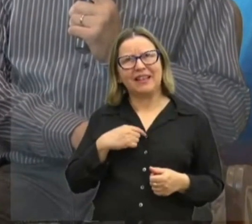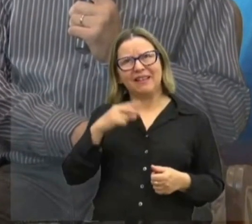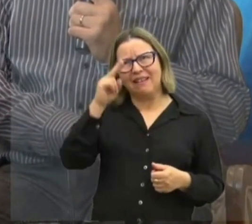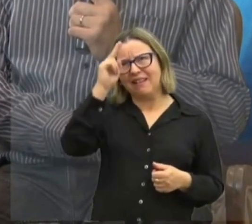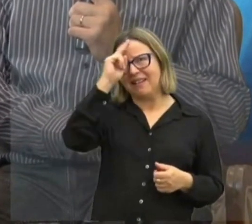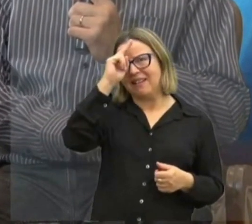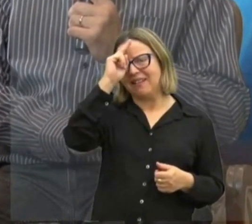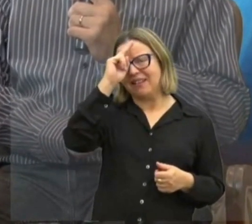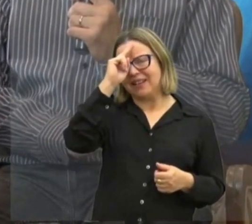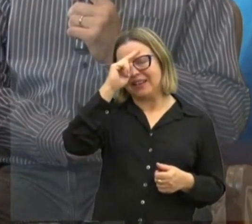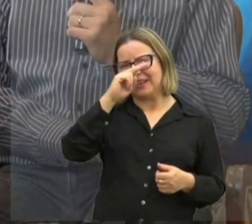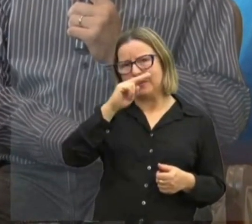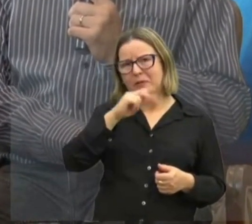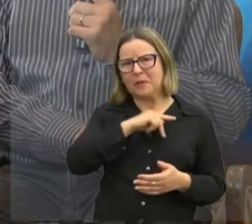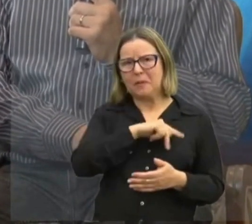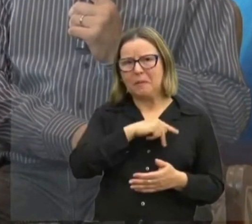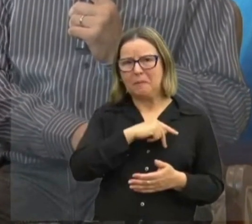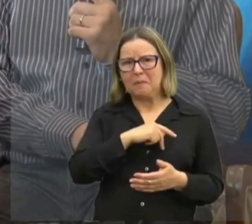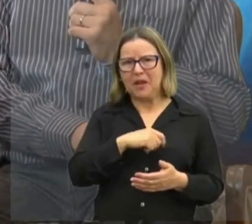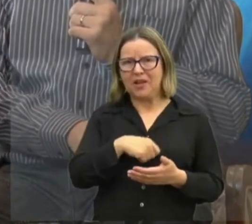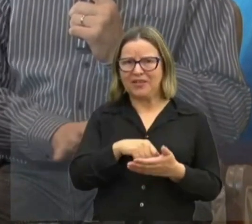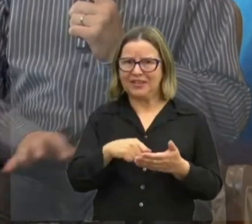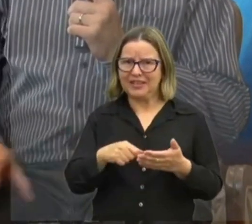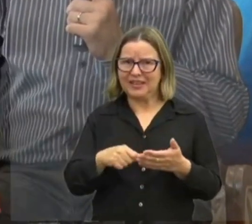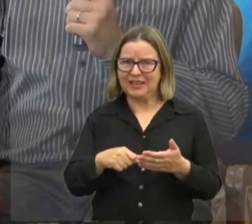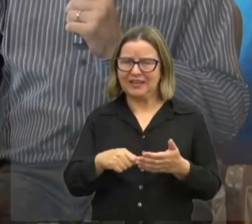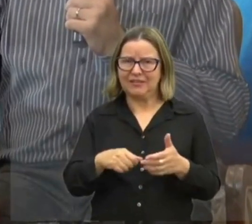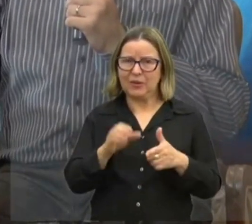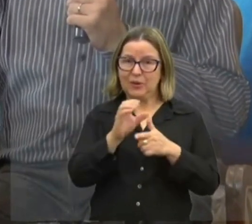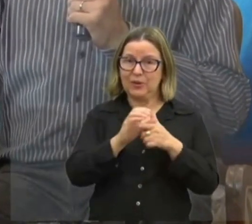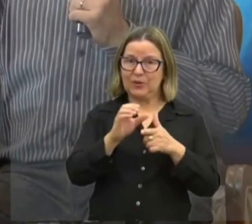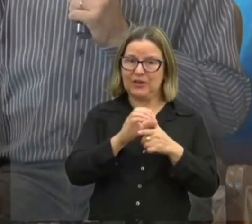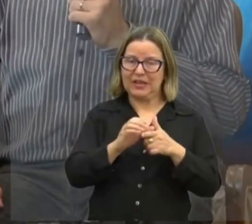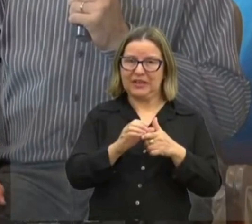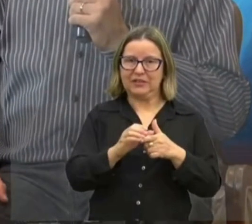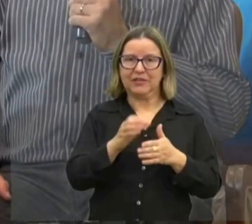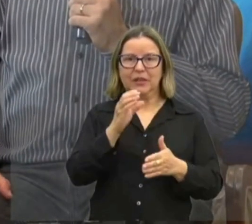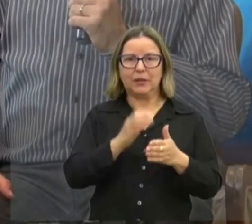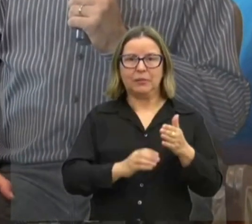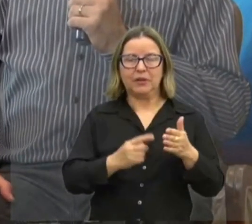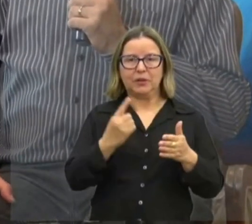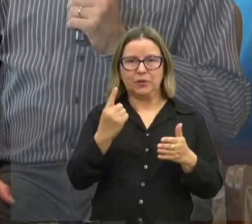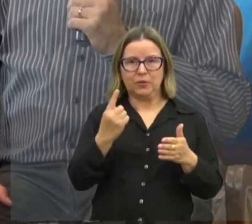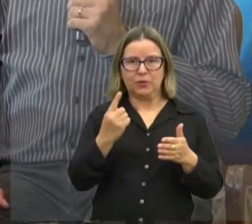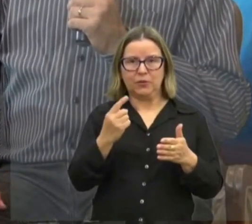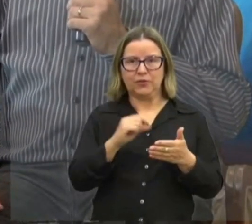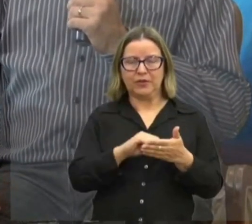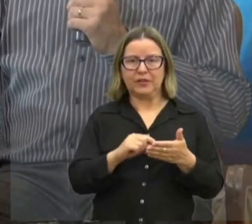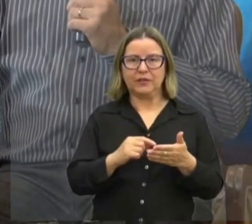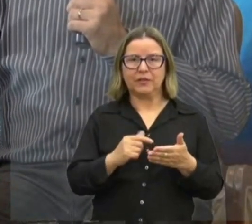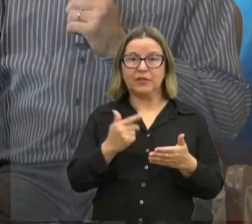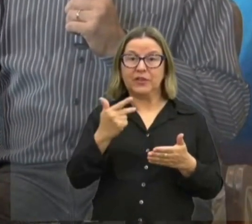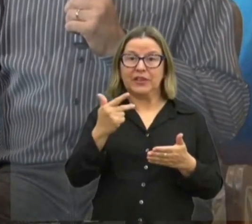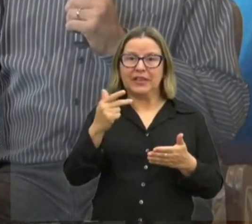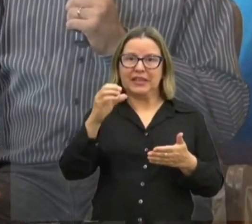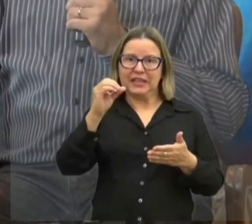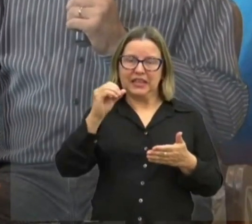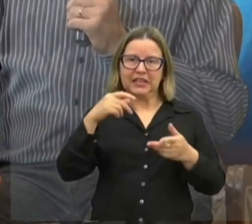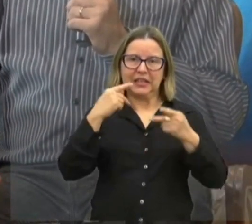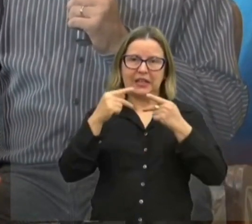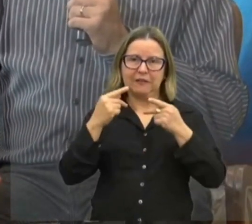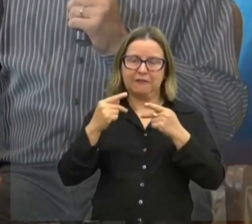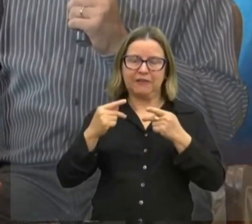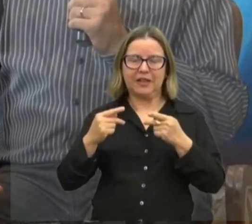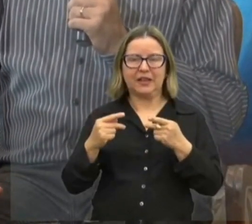apóstolo Paulo aos Coríntios, no capítulo 1, versículo 30, onde ele diz para a igreja de